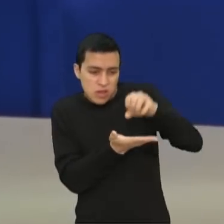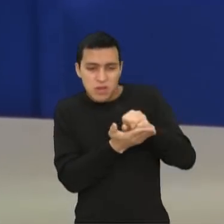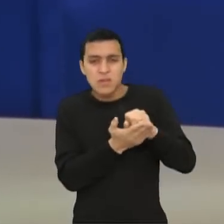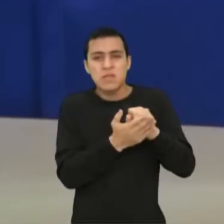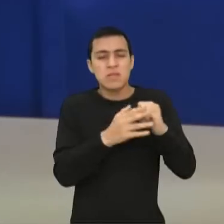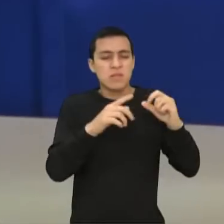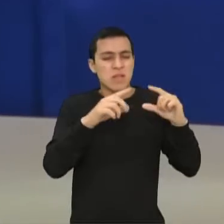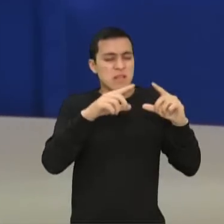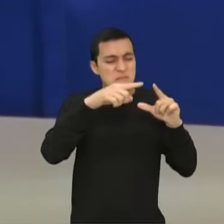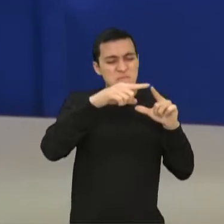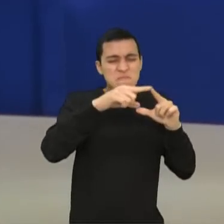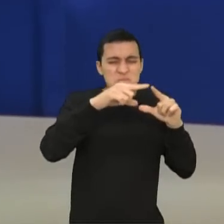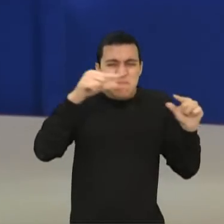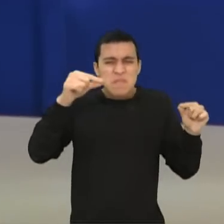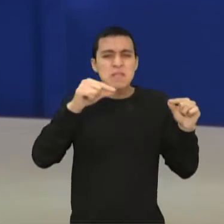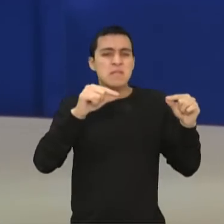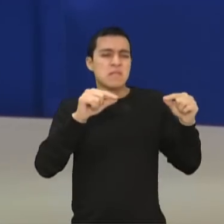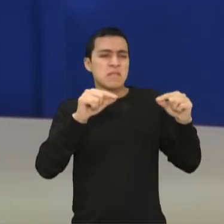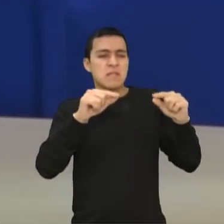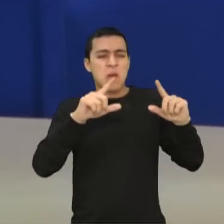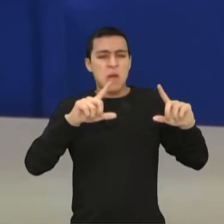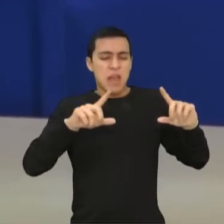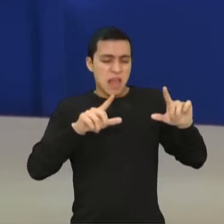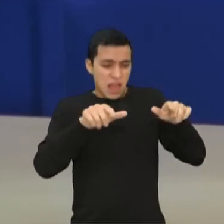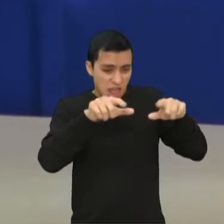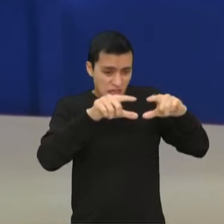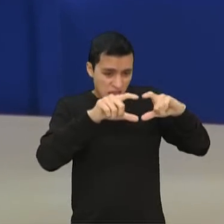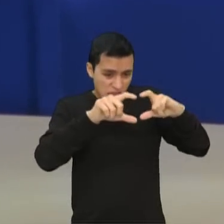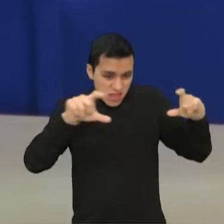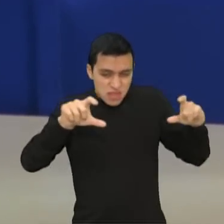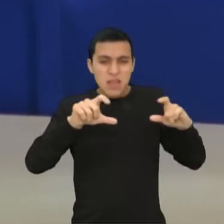Prisma, retângulo, quadrado,